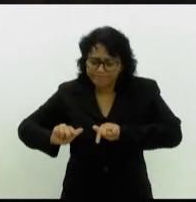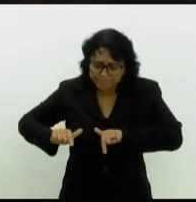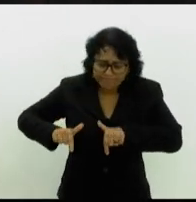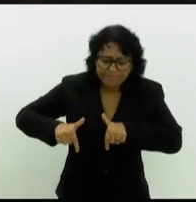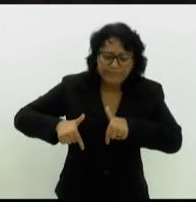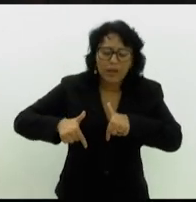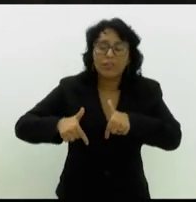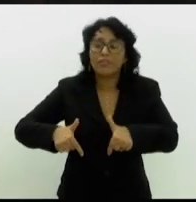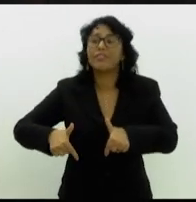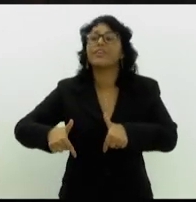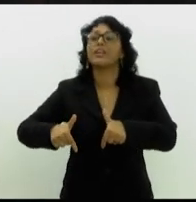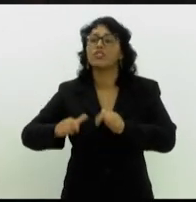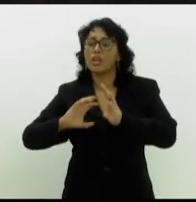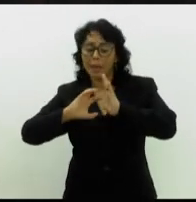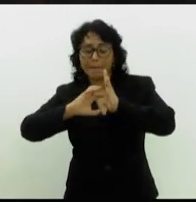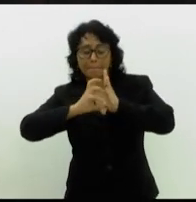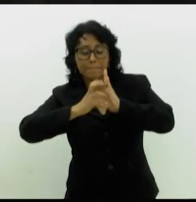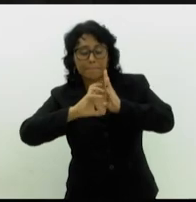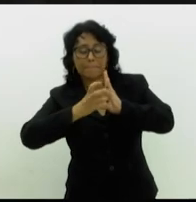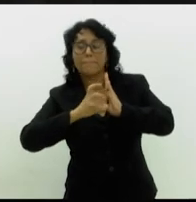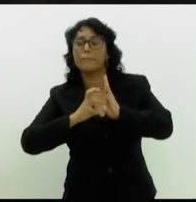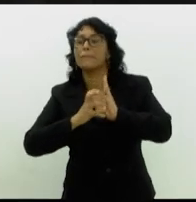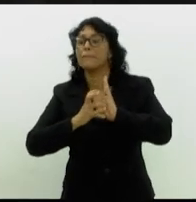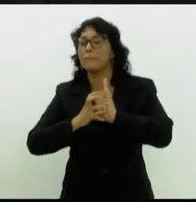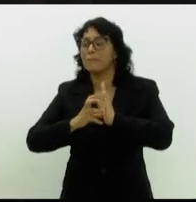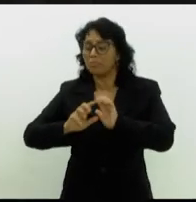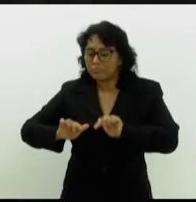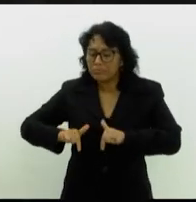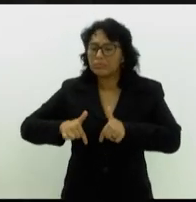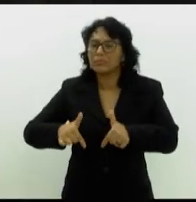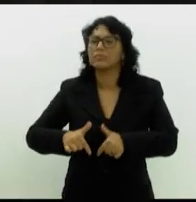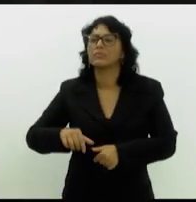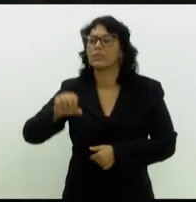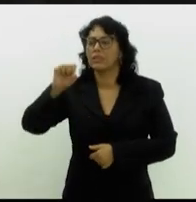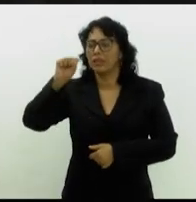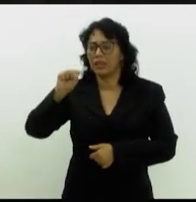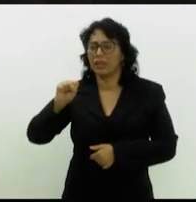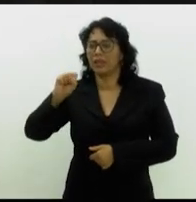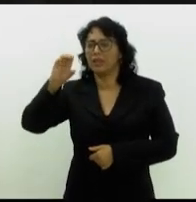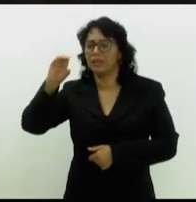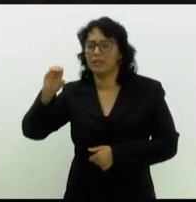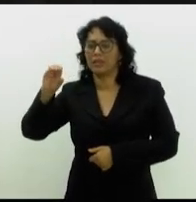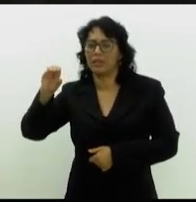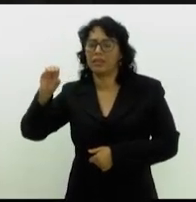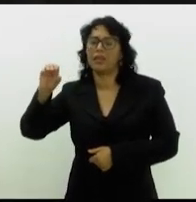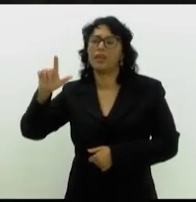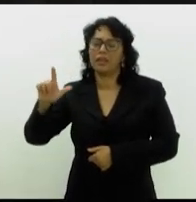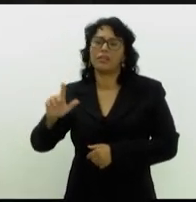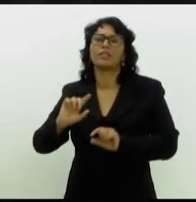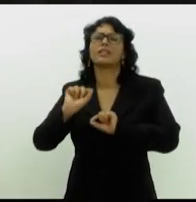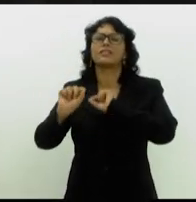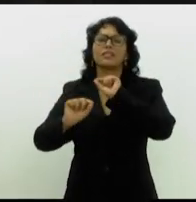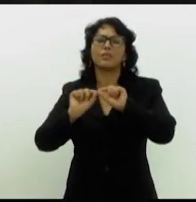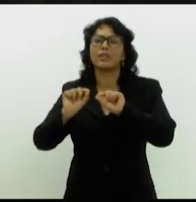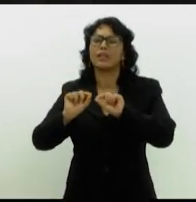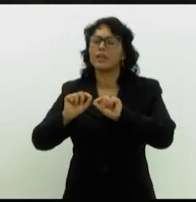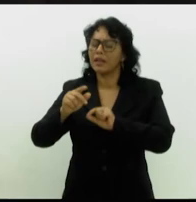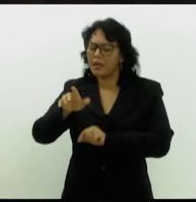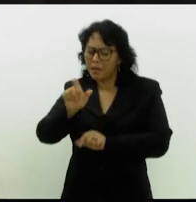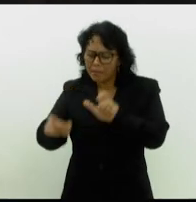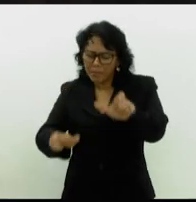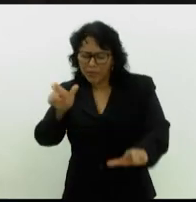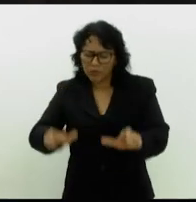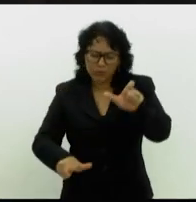lançamento em defesa dos ACS e dos ACS ACS e ACS são os agentes comunitários de saúde e